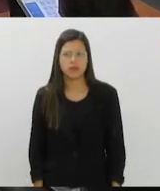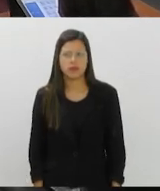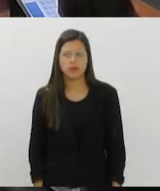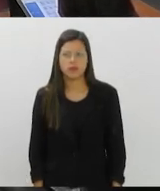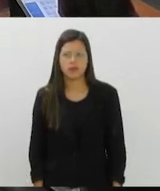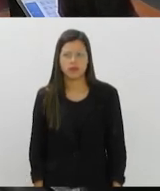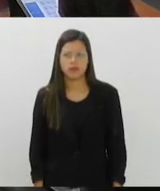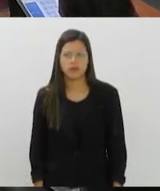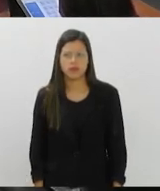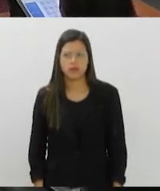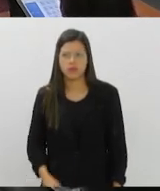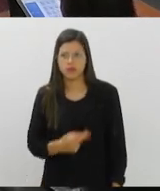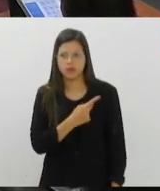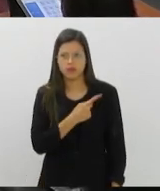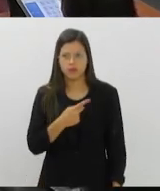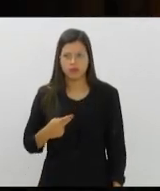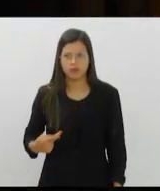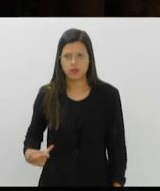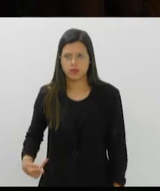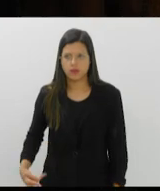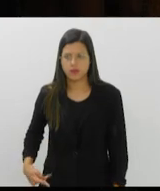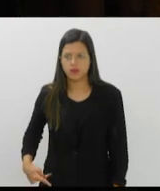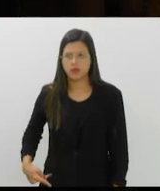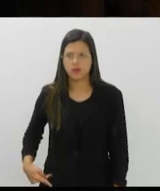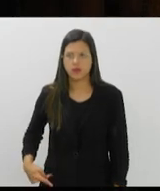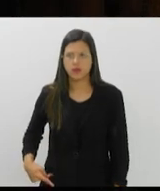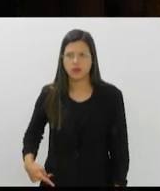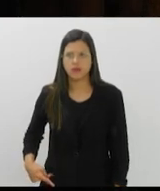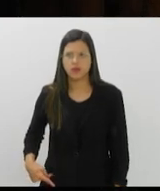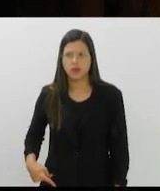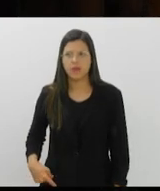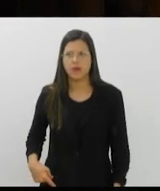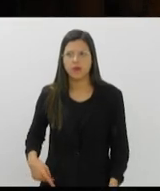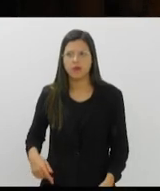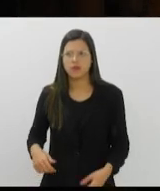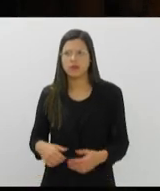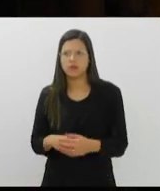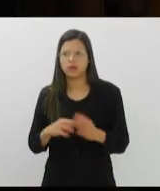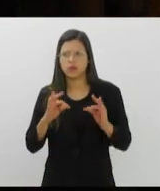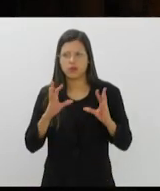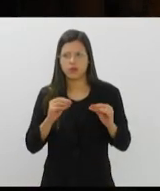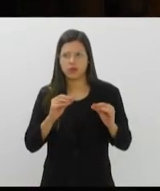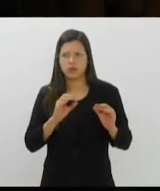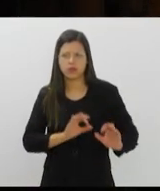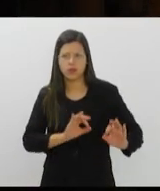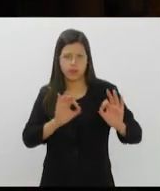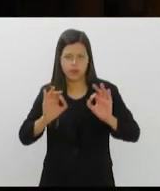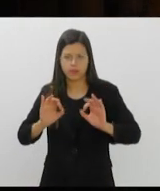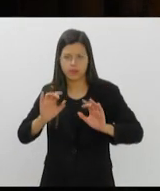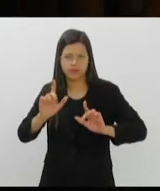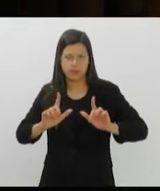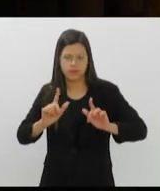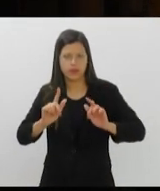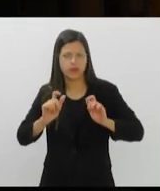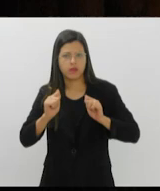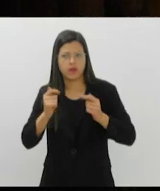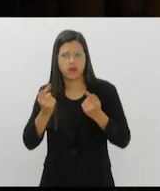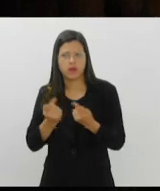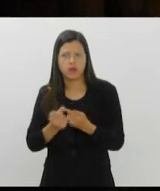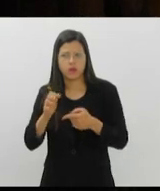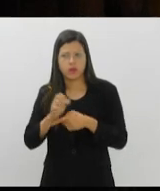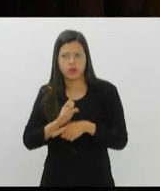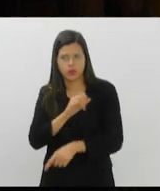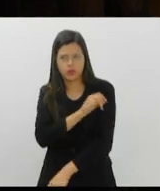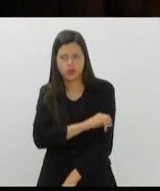Senhor presidente, deputados, deputadas e todos aqueles que nos acompanham pela TV Alerj. O Estado do Rio de Janeiro é o Estado